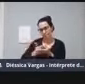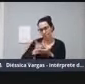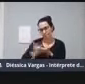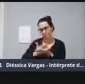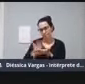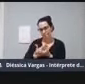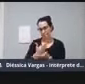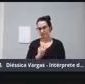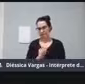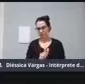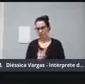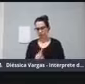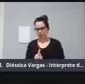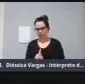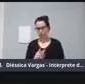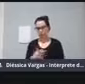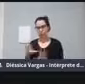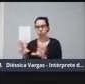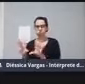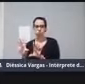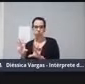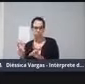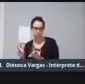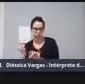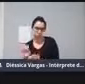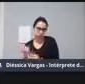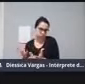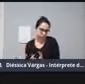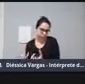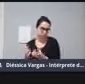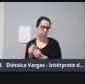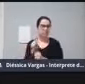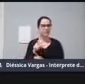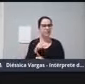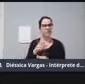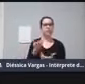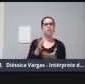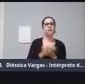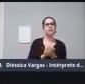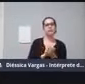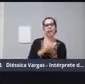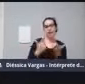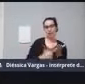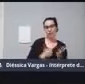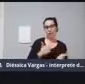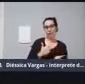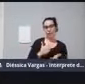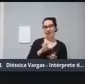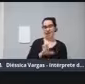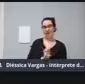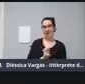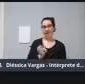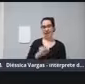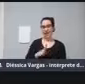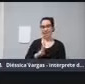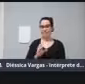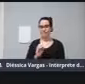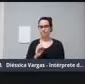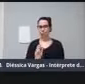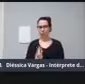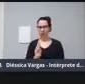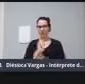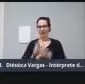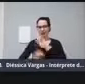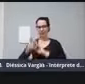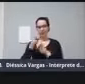ali se ela quiser. Como esse livro, ele está em e-book, então, essa página final, né, que é o